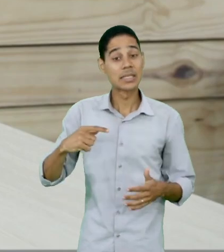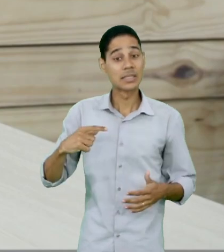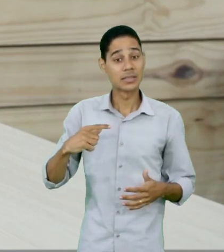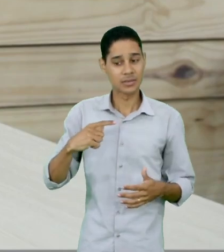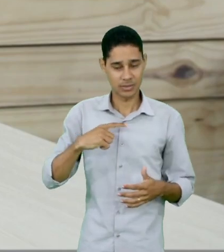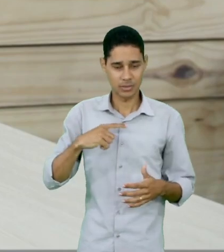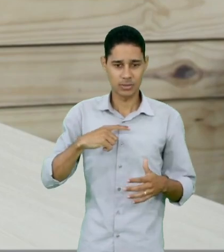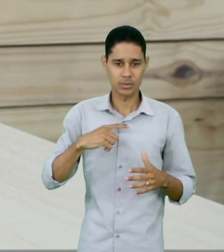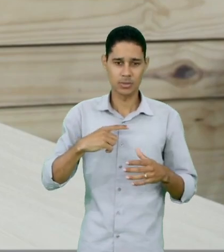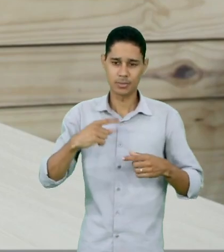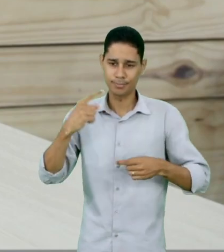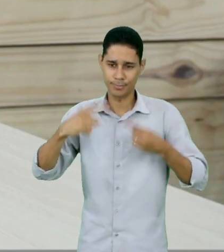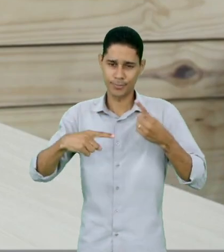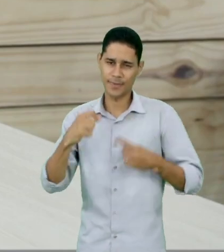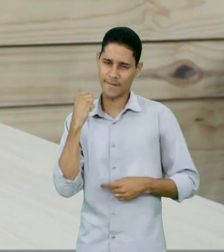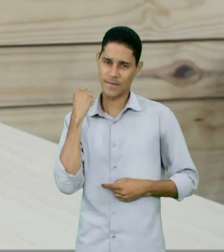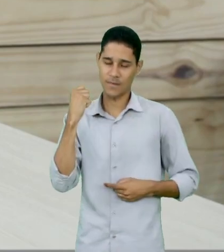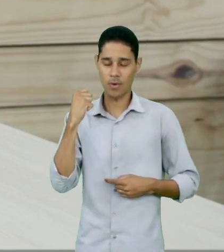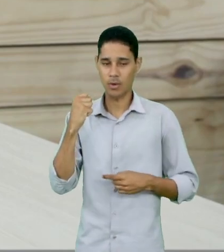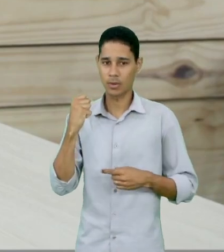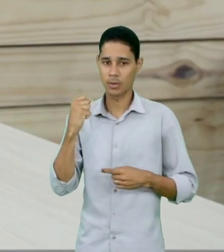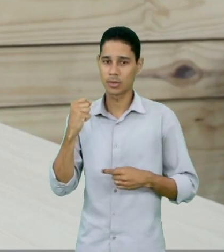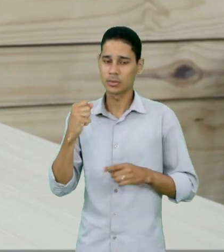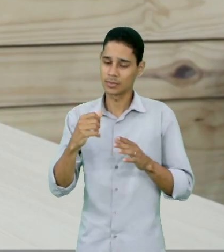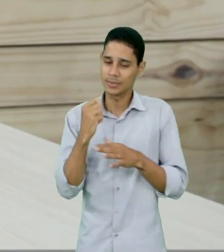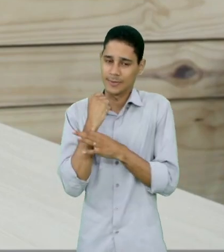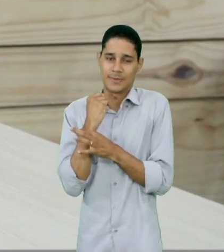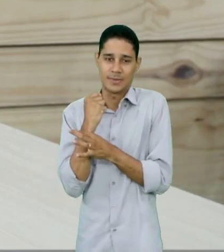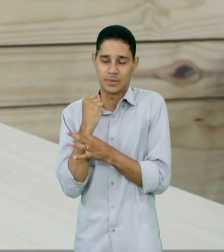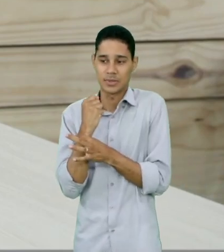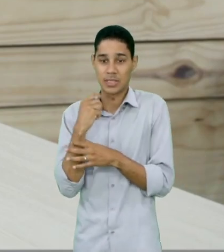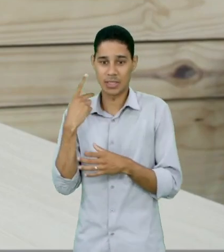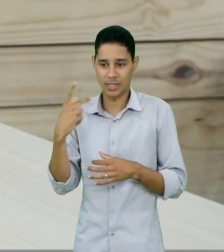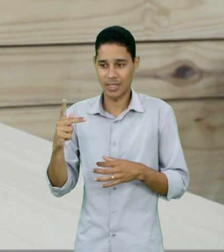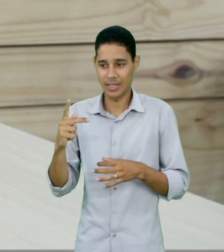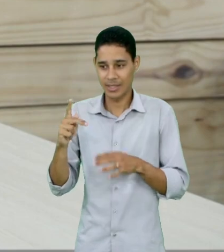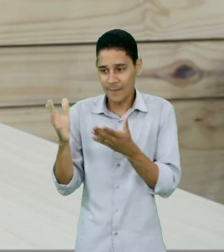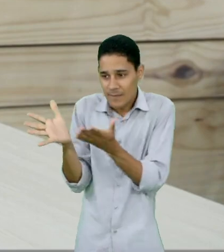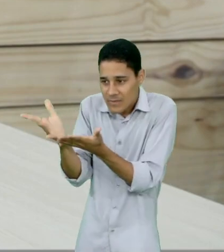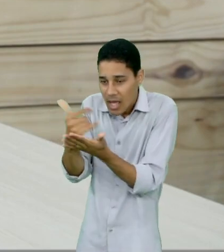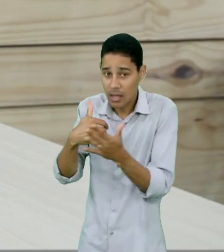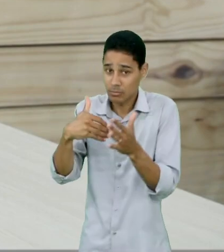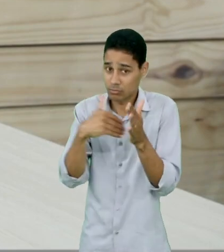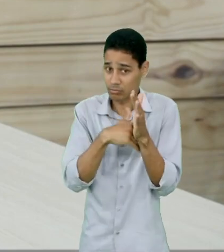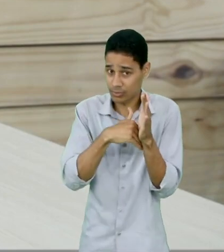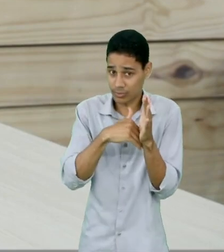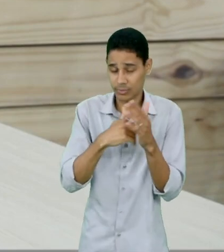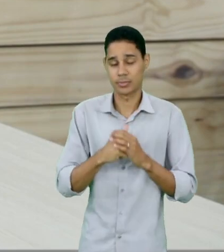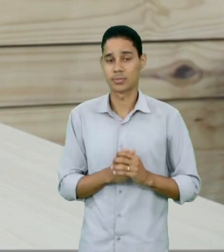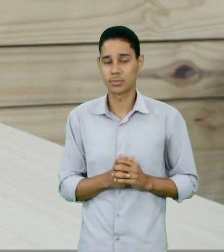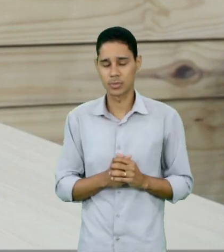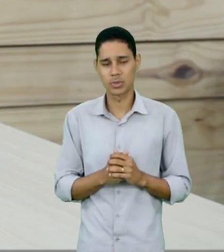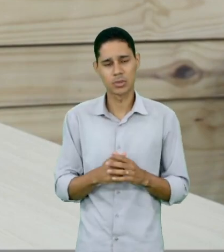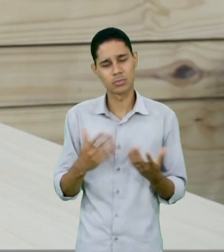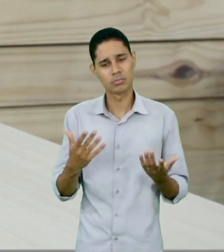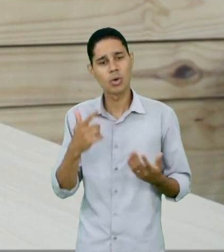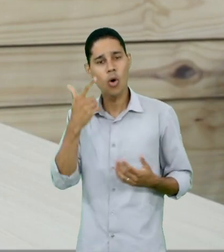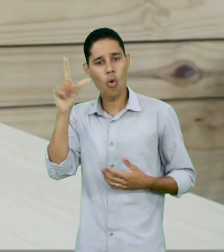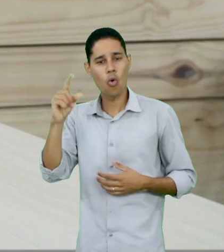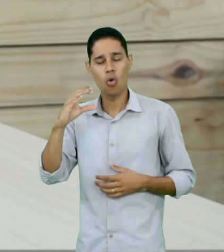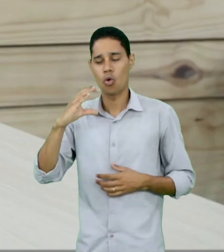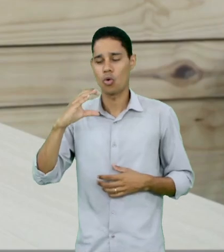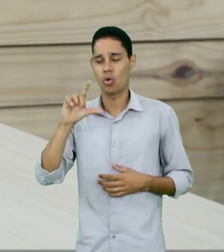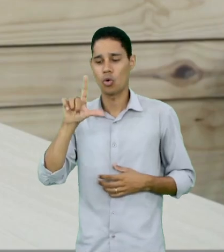vista de segurança, né, e do ponto de vista legal sobre privacidade de dados. Cloud Computing é um termo que está na moda,